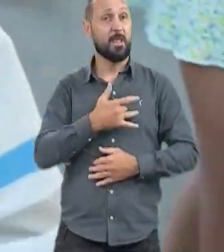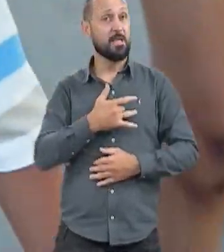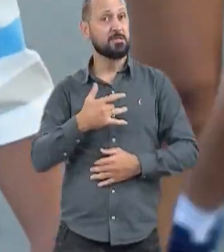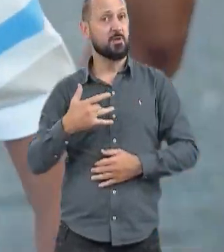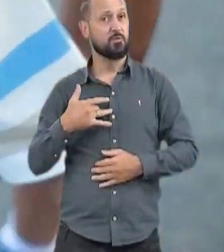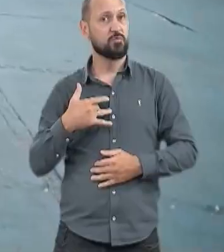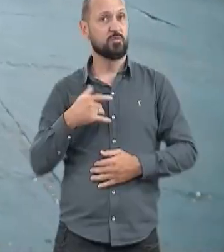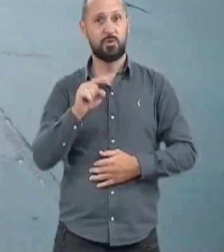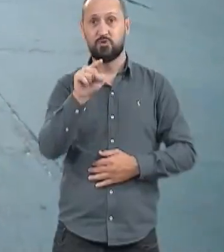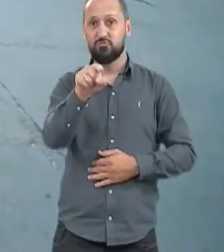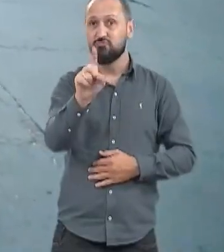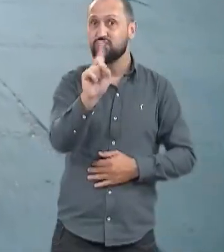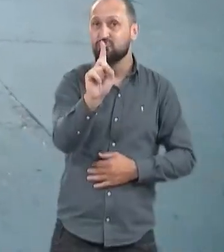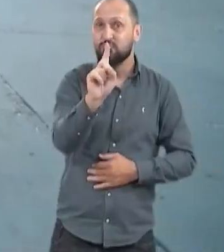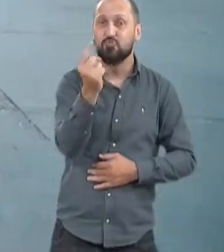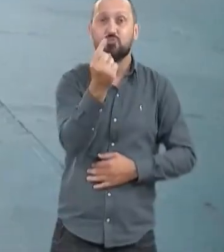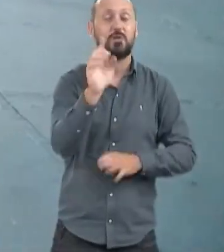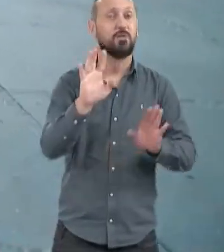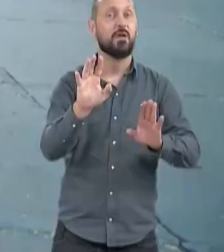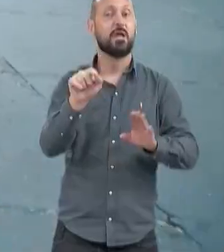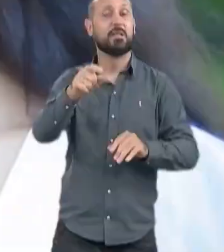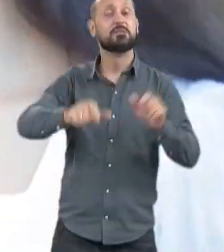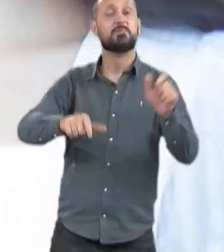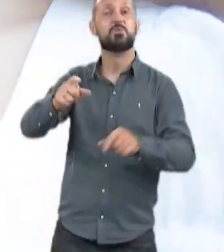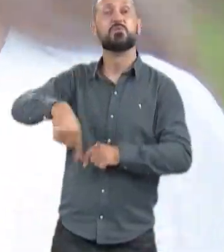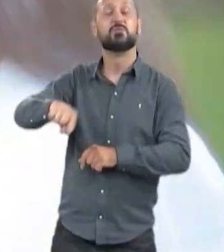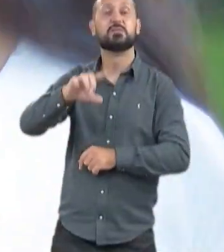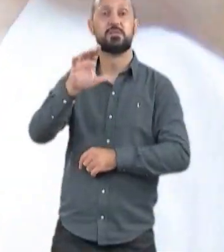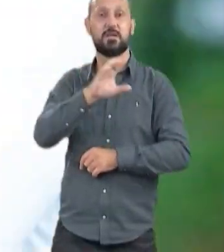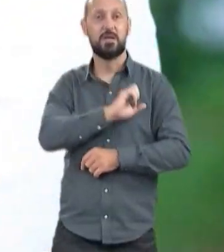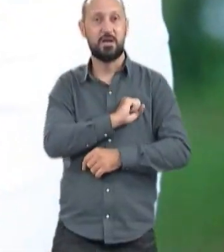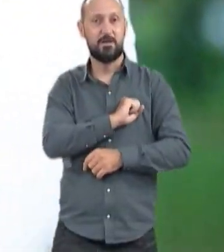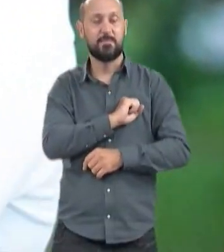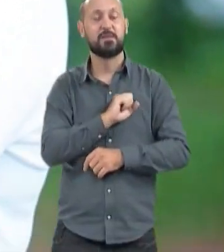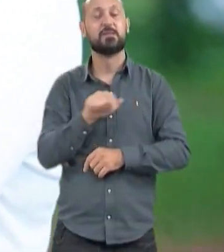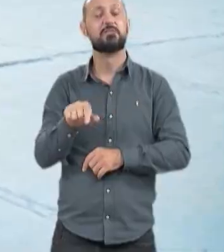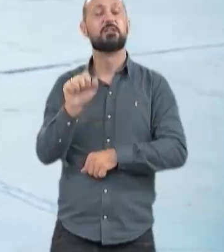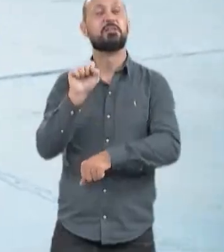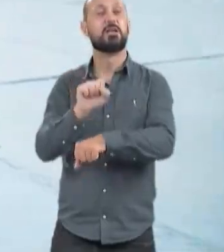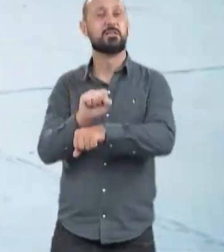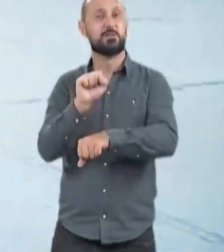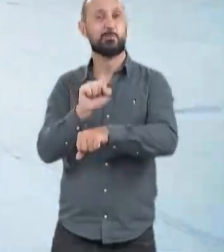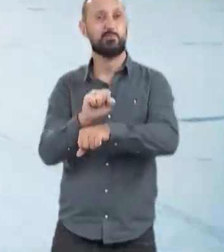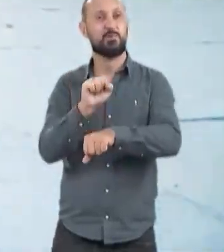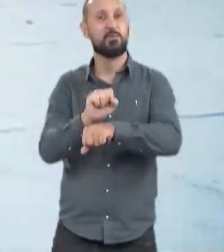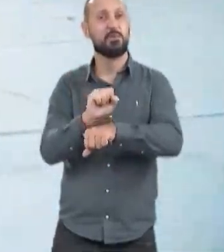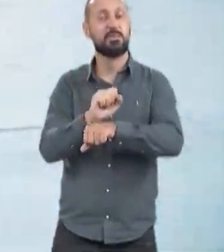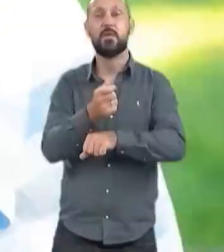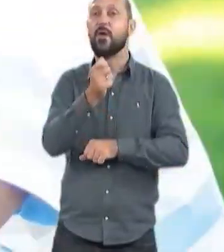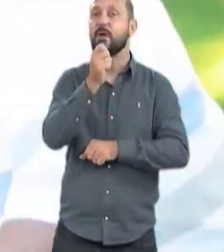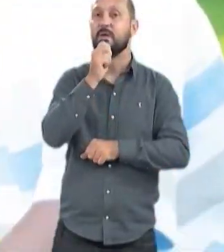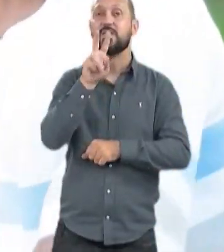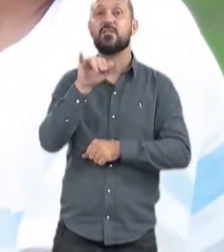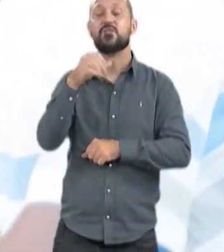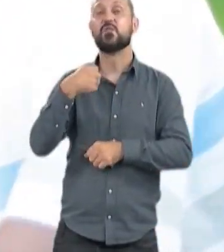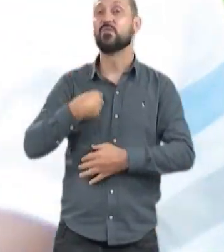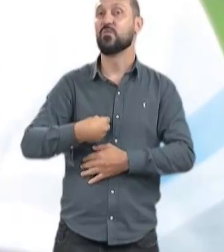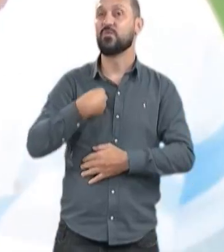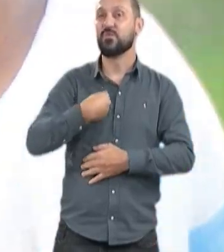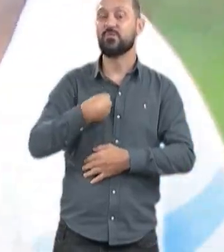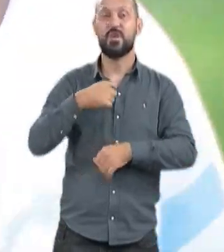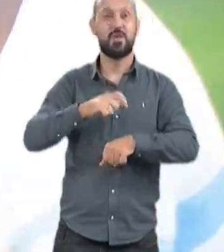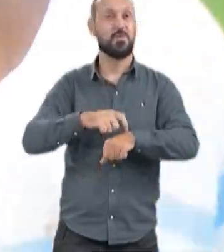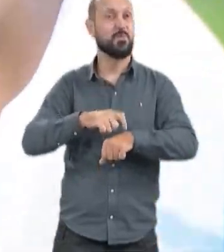A saúde não é só sua, ela é de quem você ama, de quem te espera e de quem ainda vai